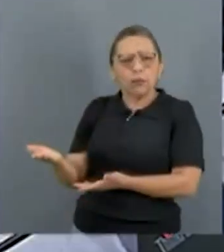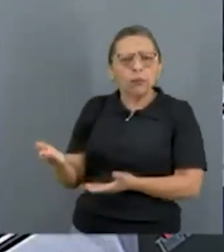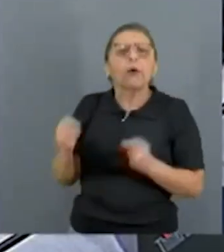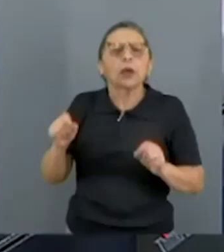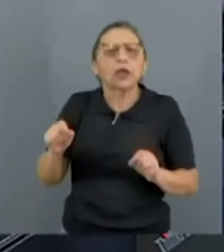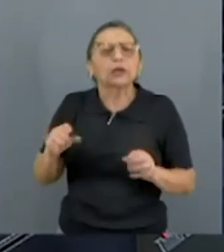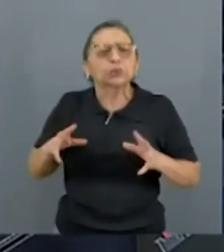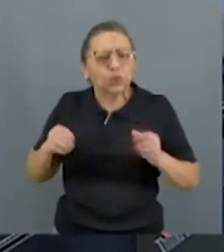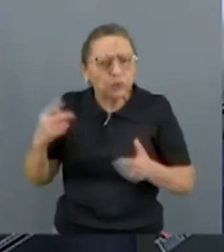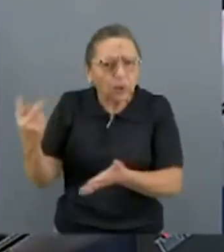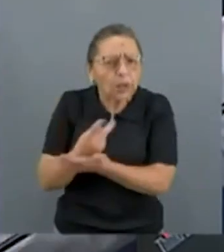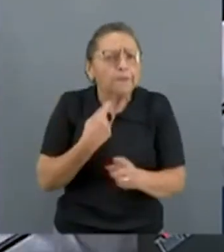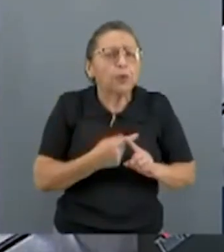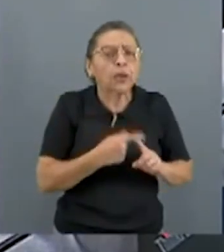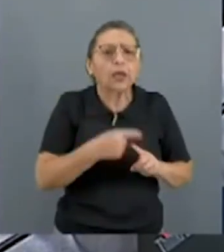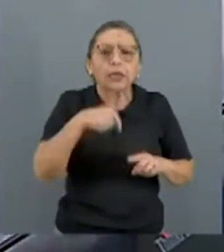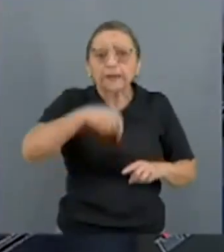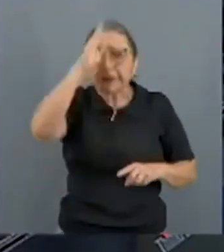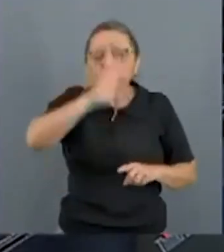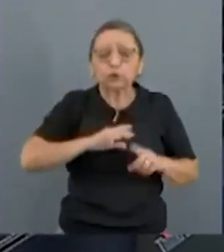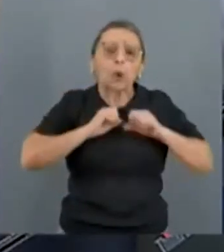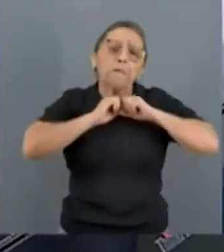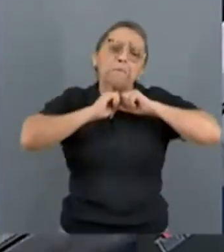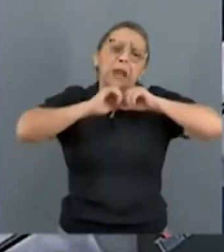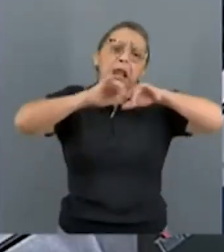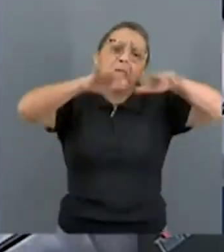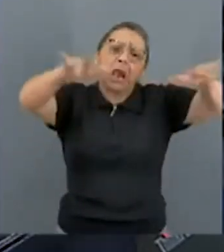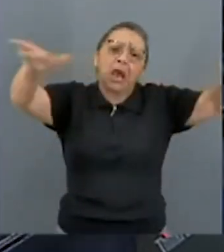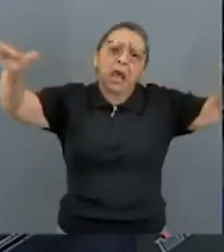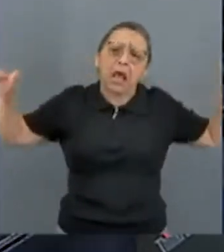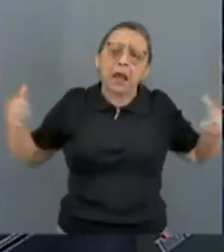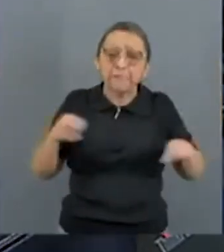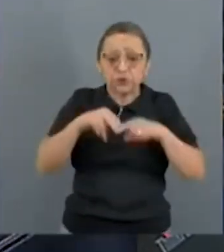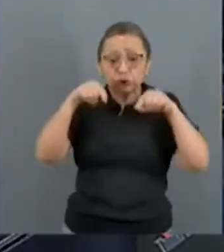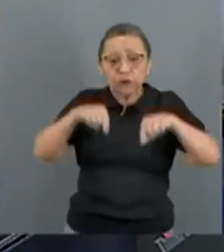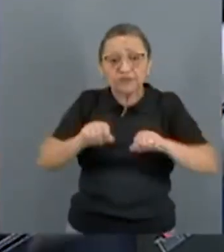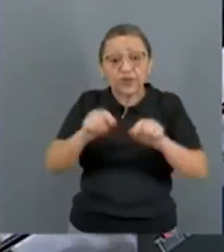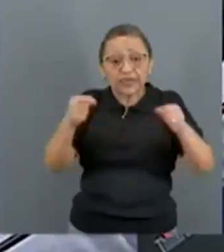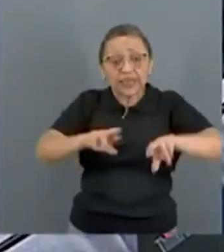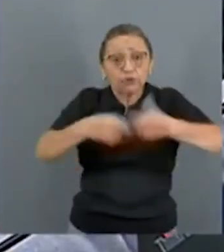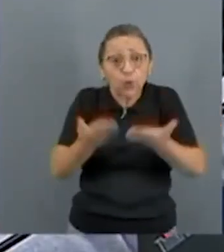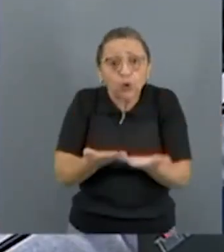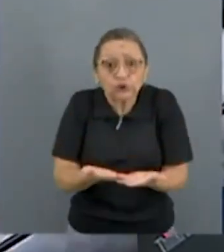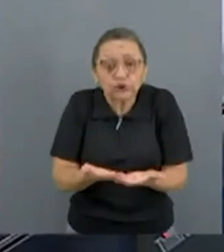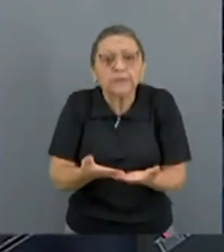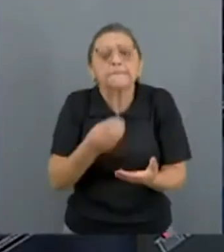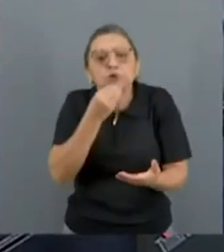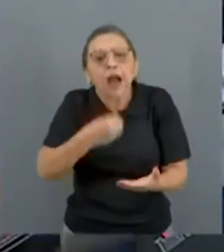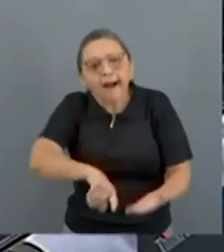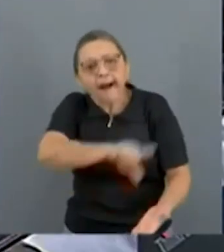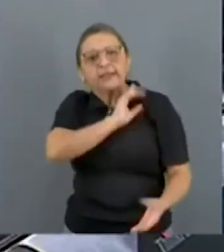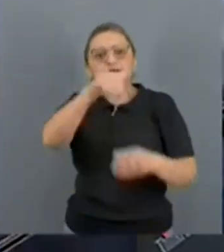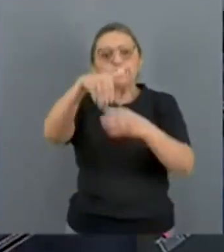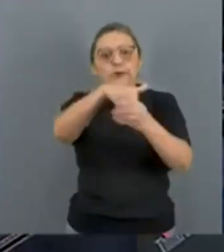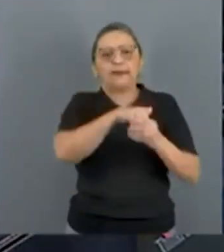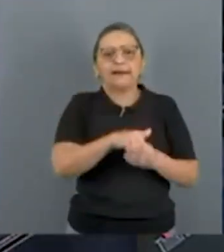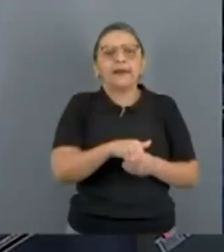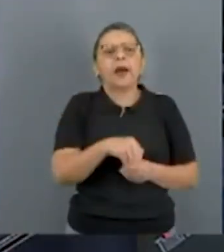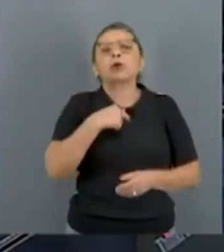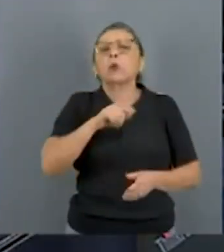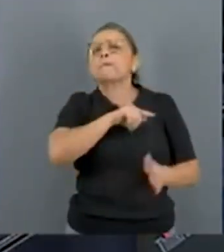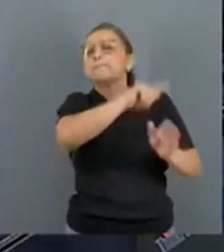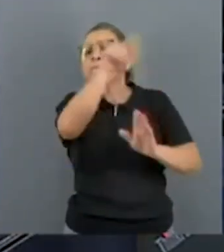acontecendo porque repercutiu no Brasil inteiro. Por isso que a gente está fazendo isso aqui agora. Isso que já deveria ter voltado há muito tempo. Aí eu faço uma pergunta para